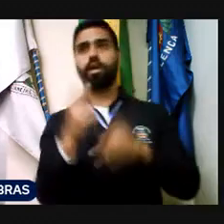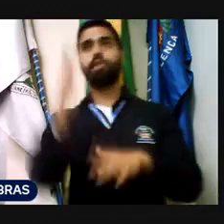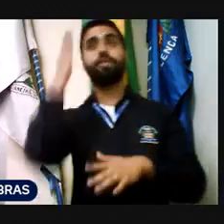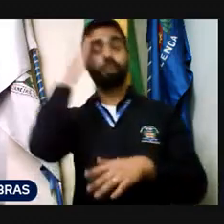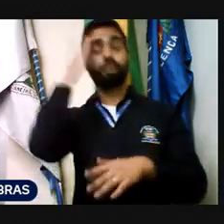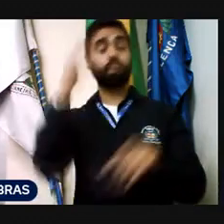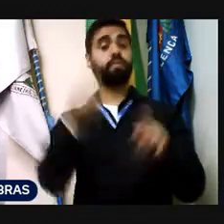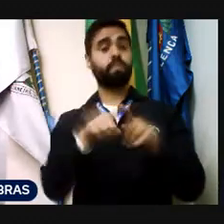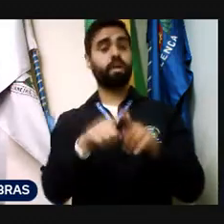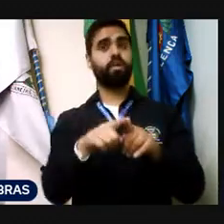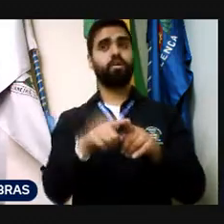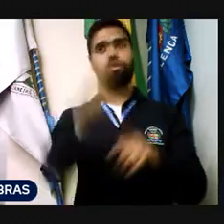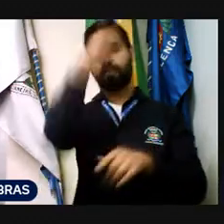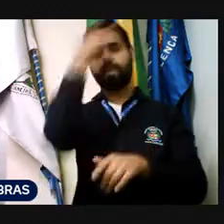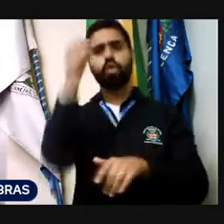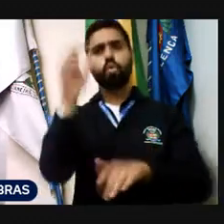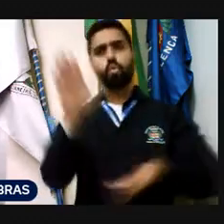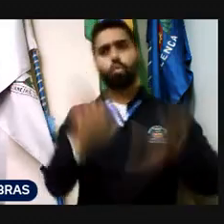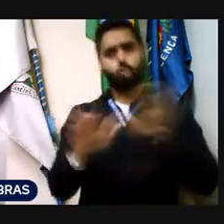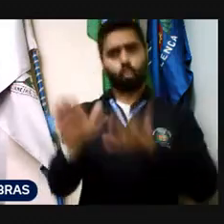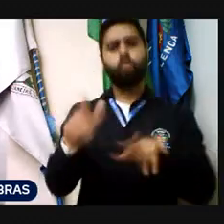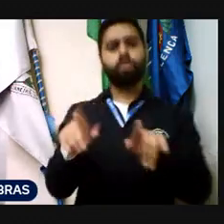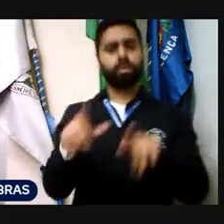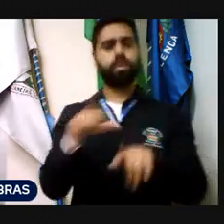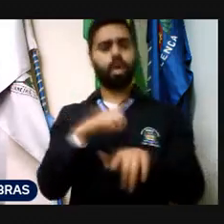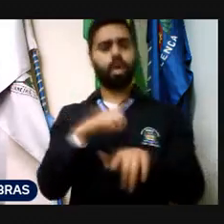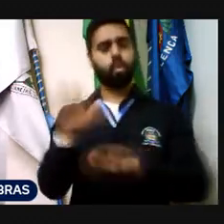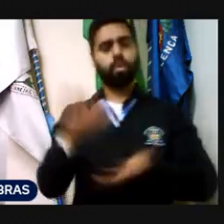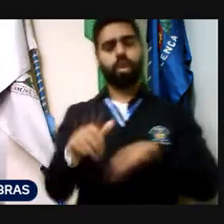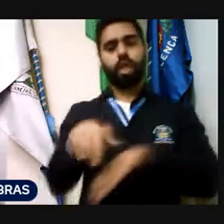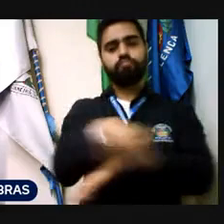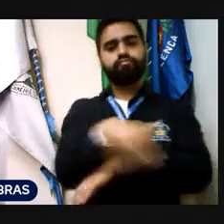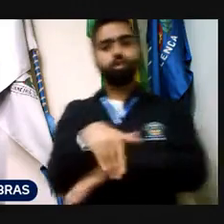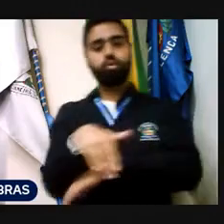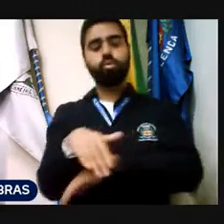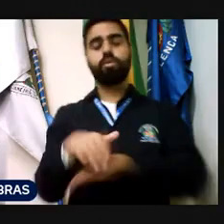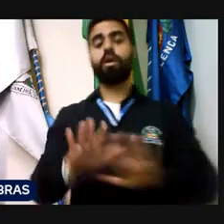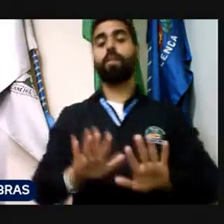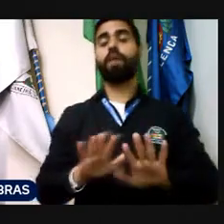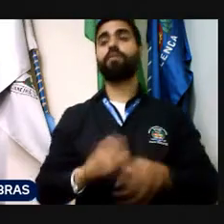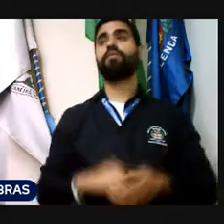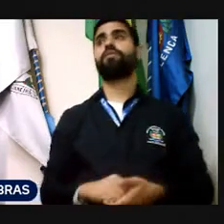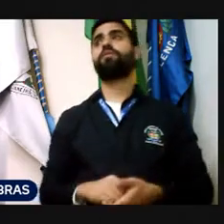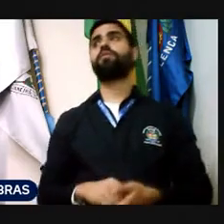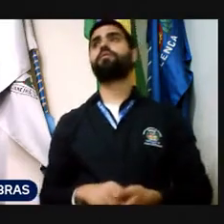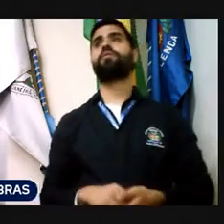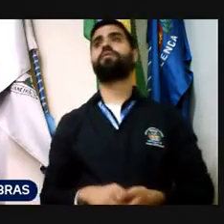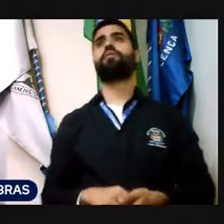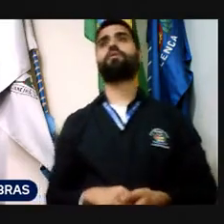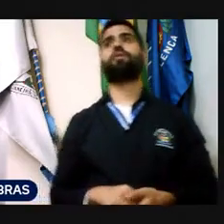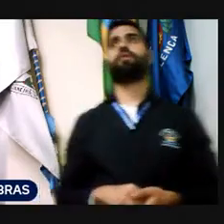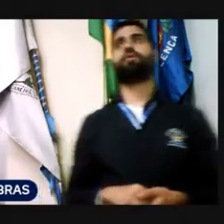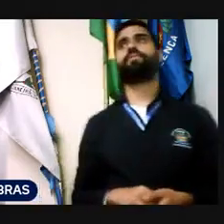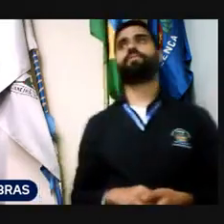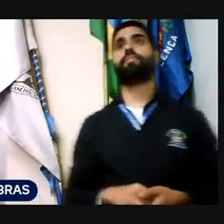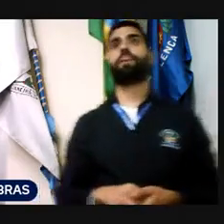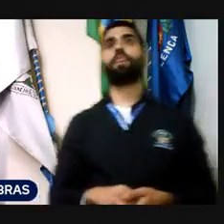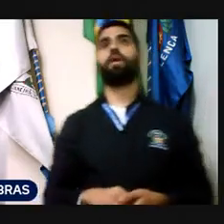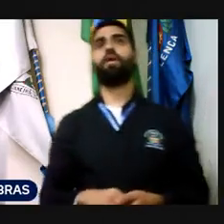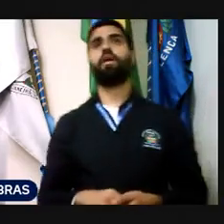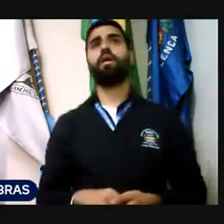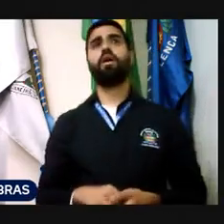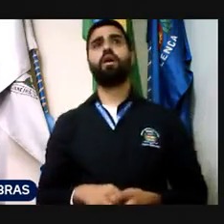que o prefeito cuida com muito, muito zelo das estradas. Mas a gente, eu acho que não só eu,